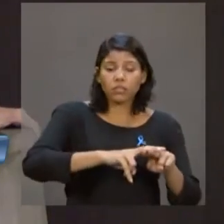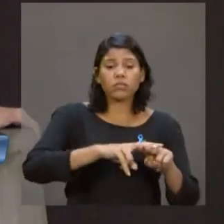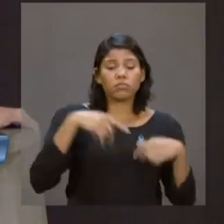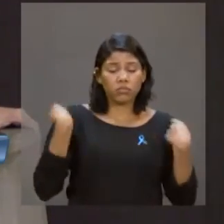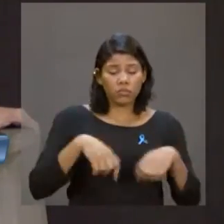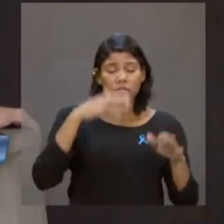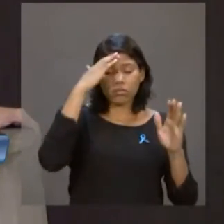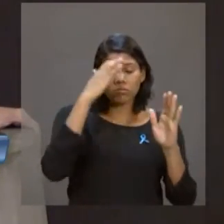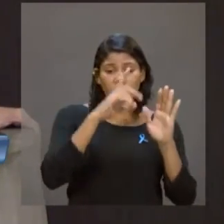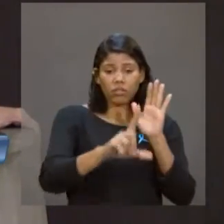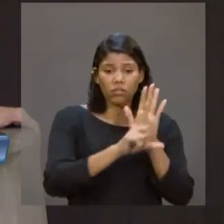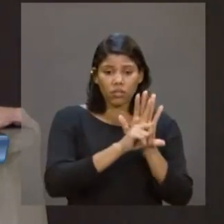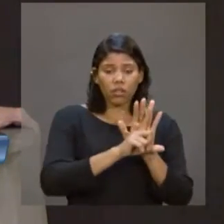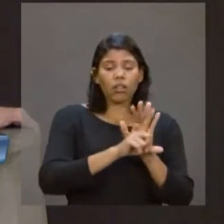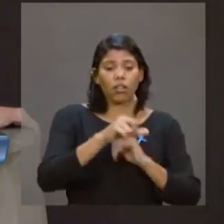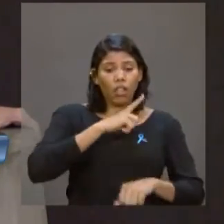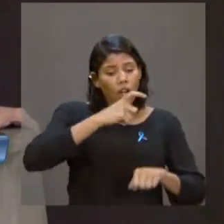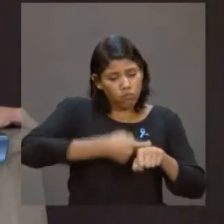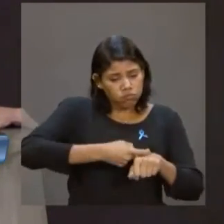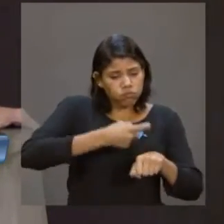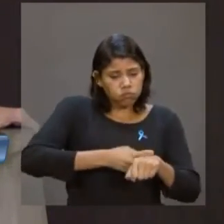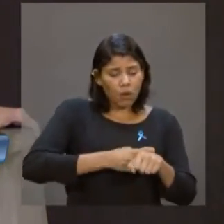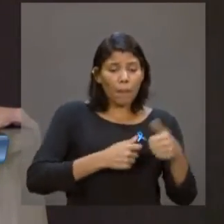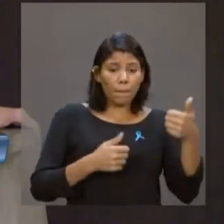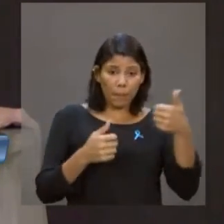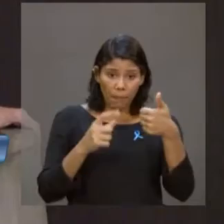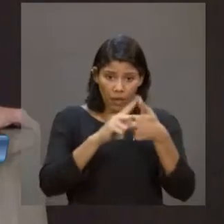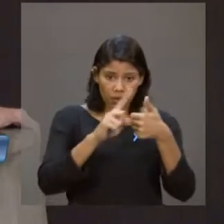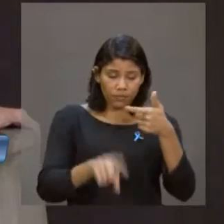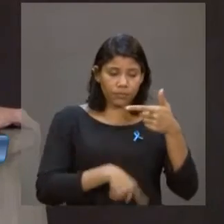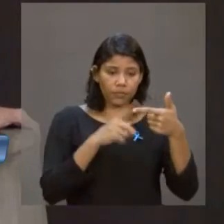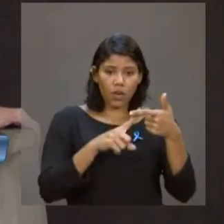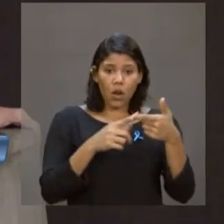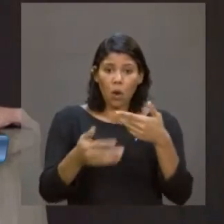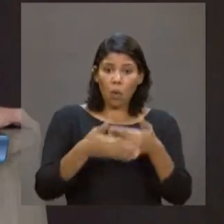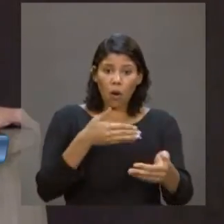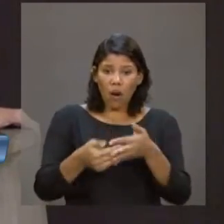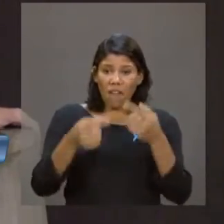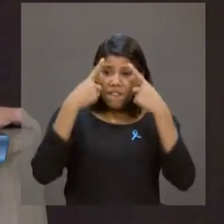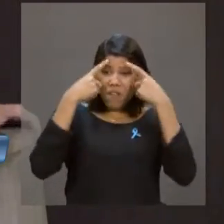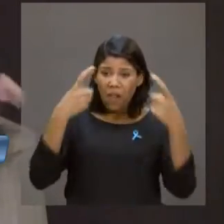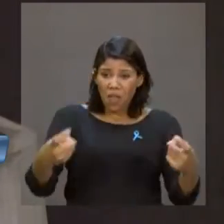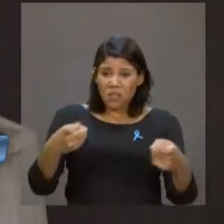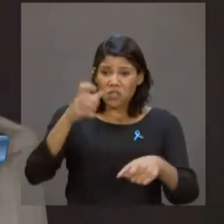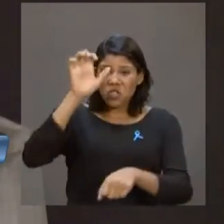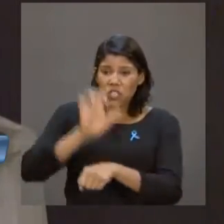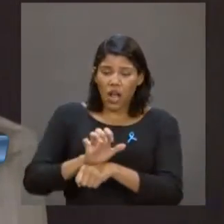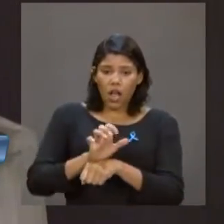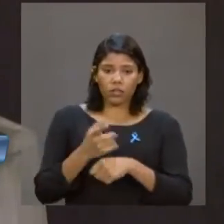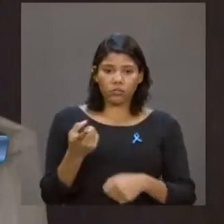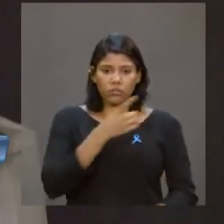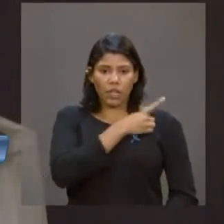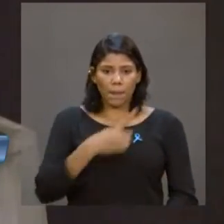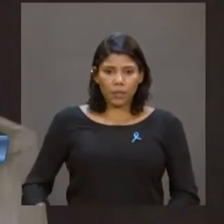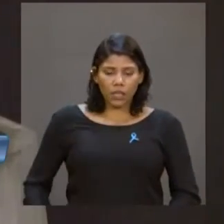obviamente, o rigor da execução penal. Número 1. Recusar qualquer violência de Estado. O deputado que me